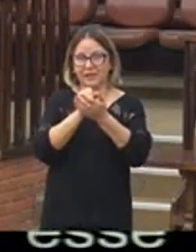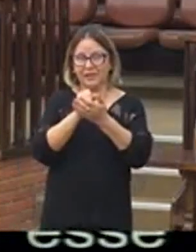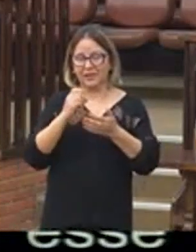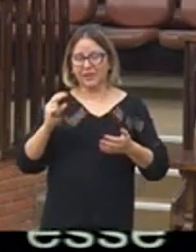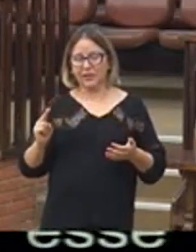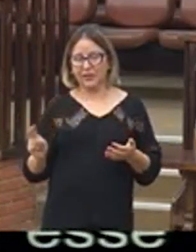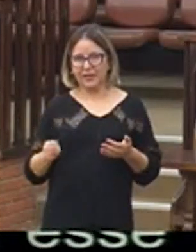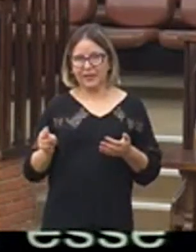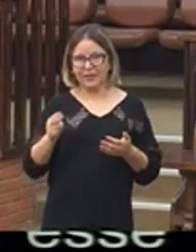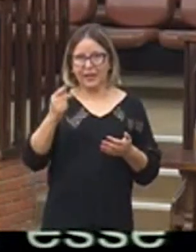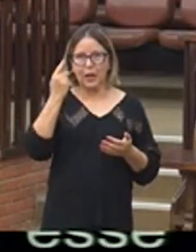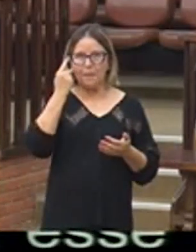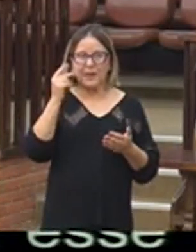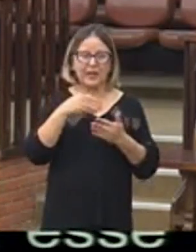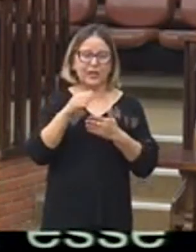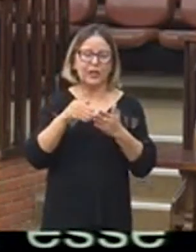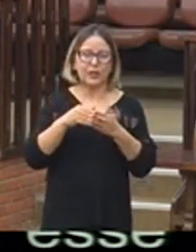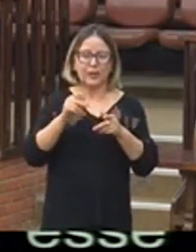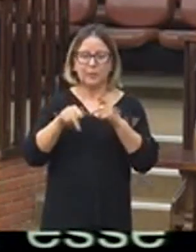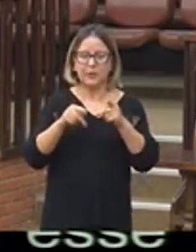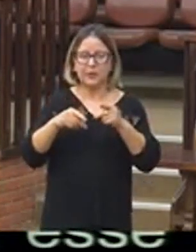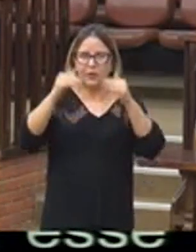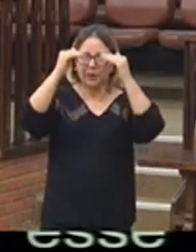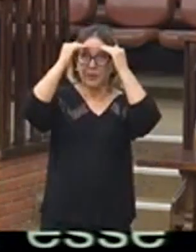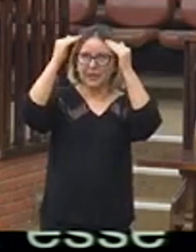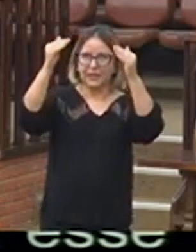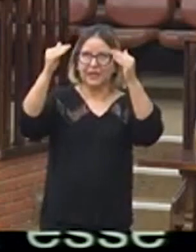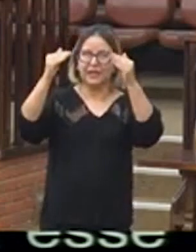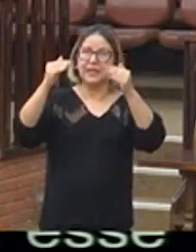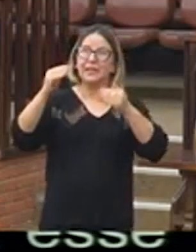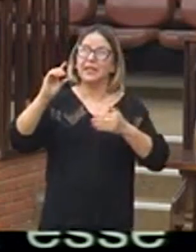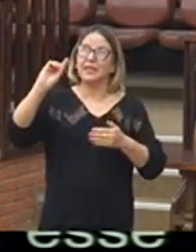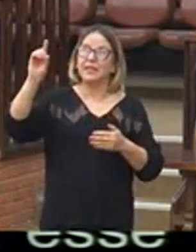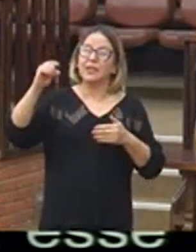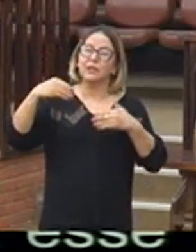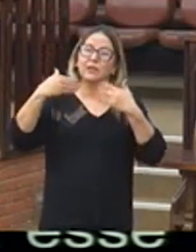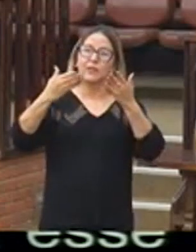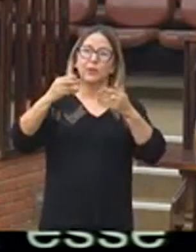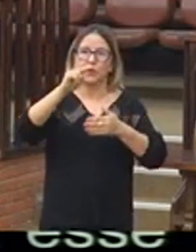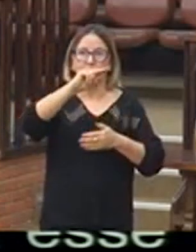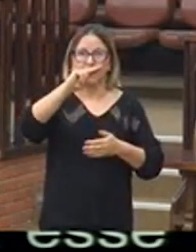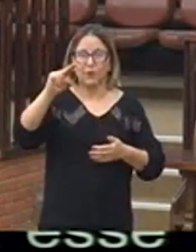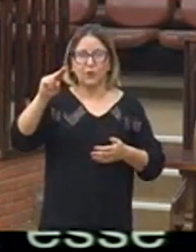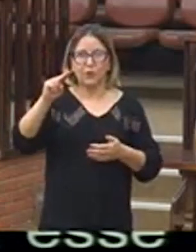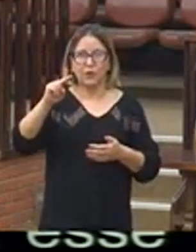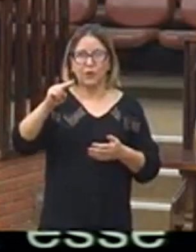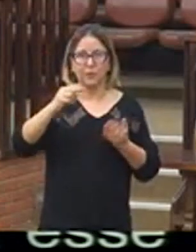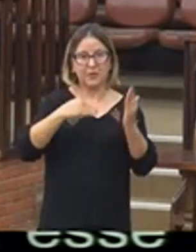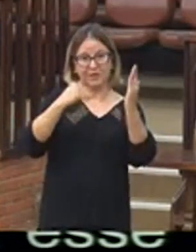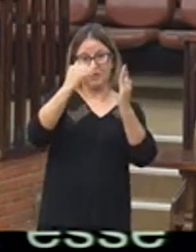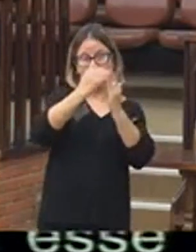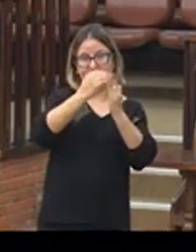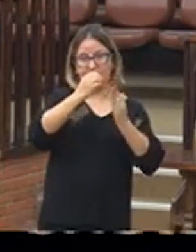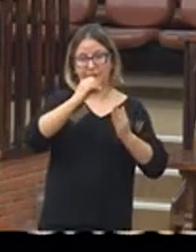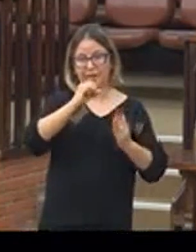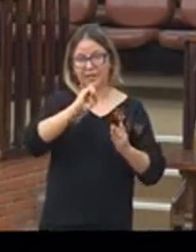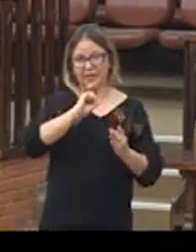tendo sido nomeado por Deus sumo sacerdote, segundo a ordem de